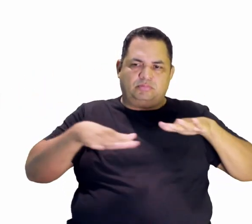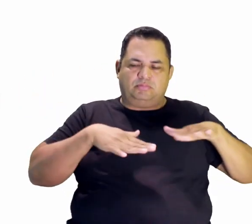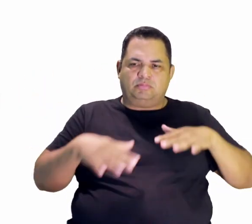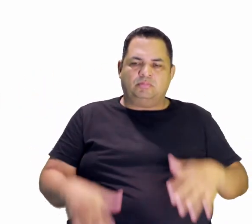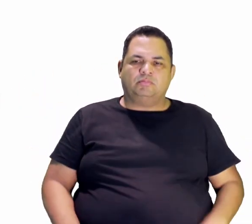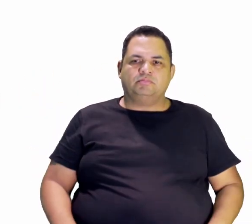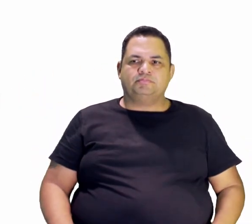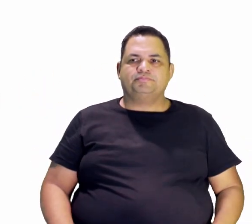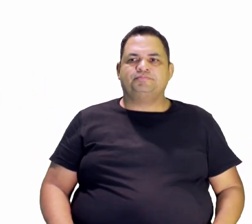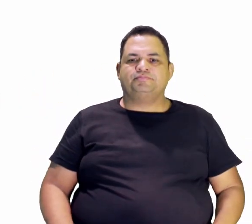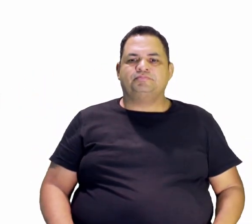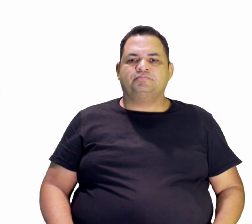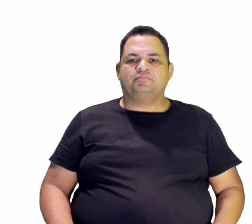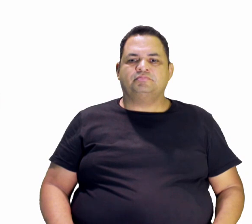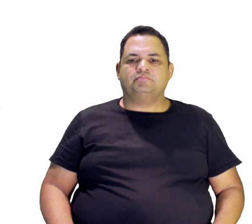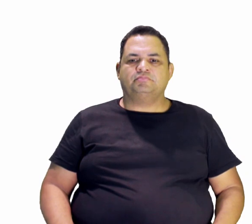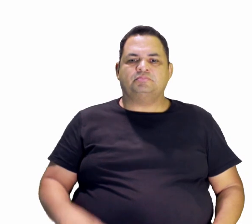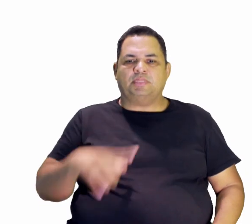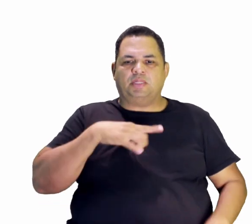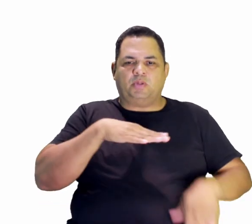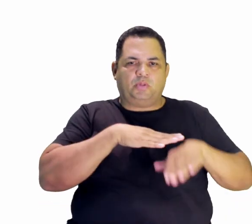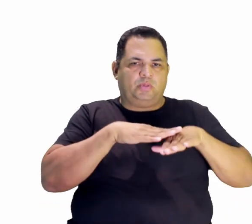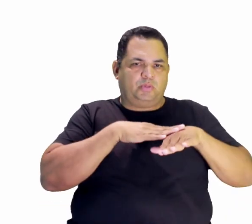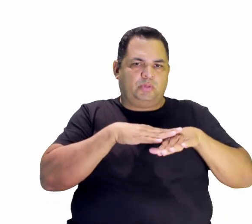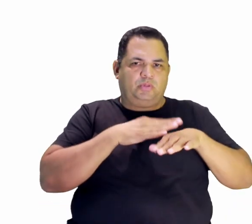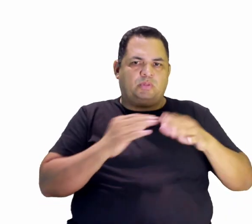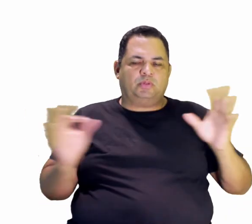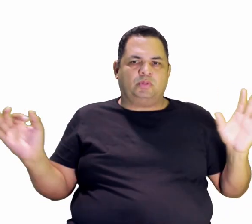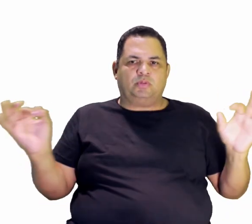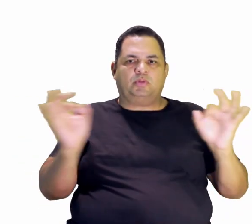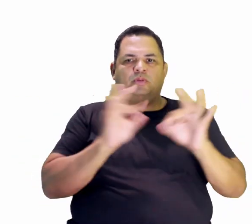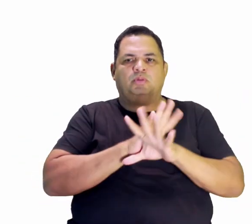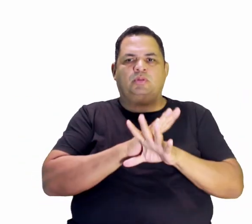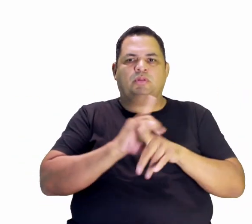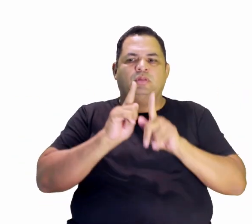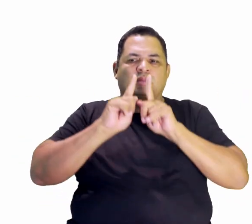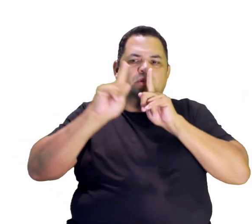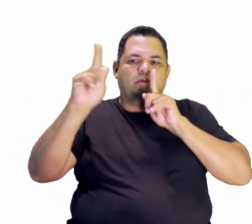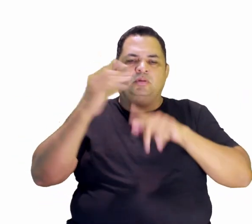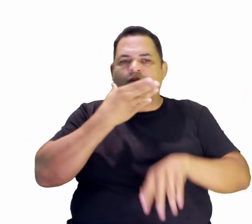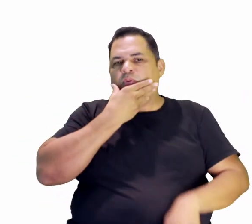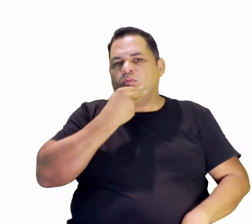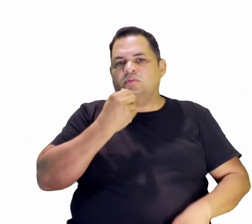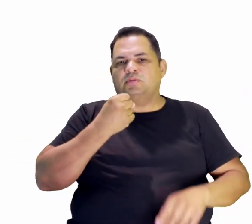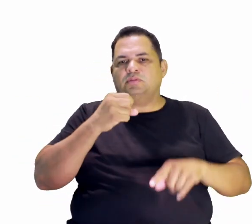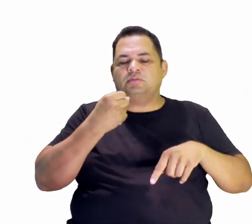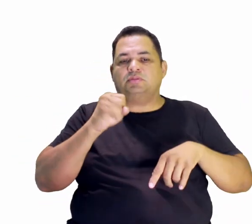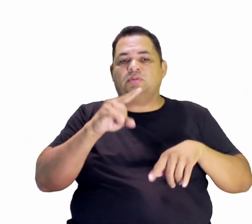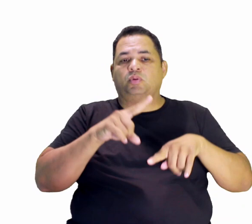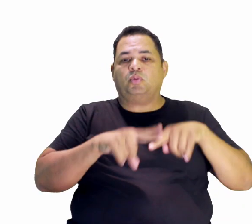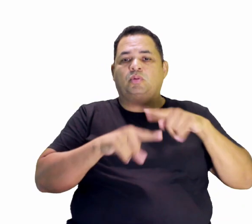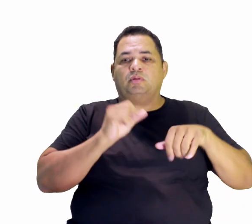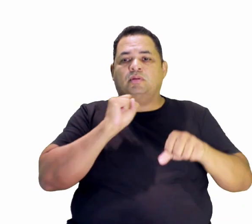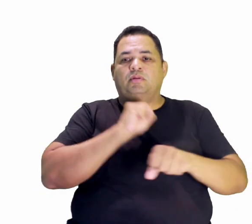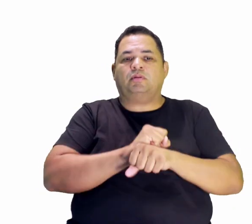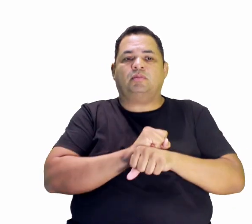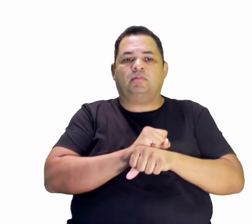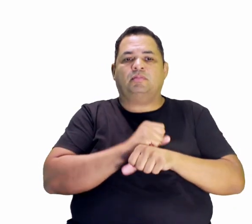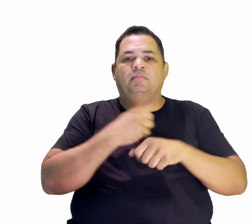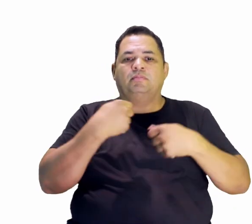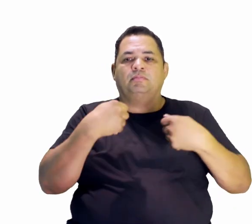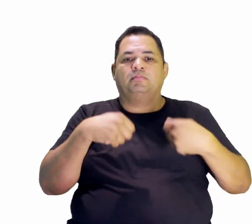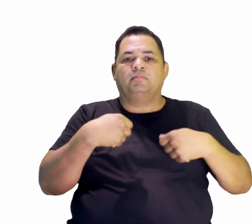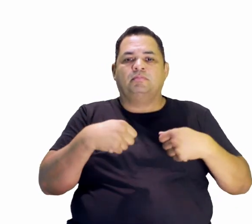que apareceu uma outra coisa chamada atrito, né? Então, as conclusões de Galileu. Se um corpo estiver em repouso,